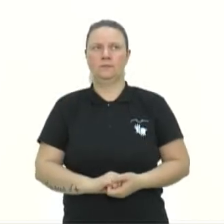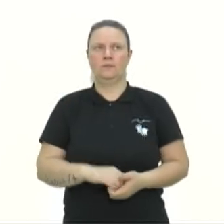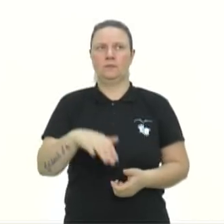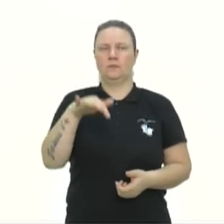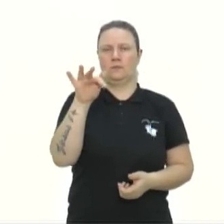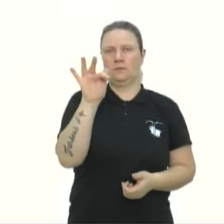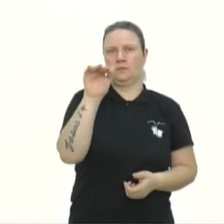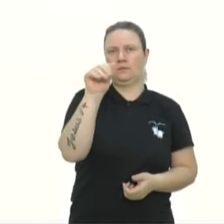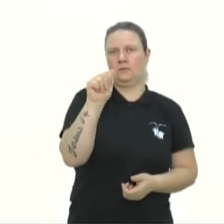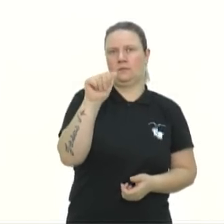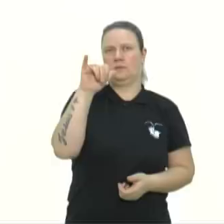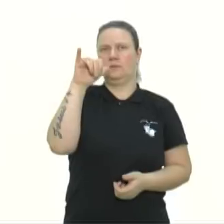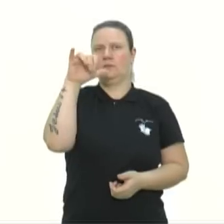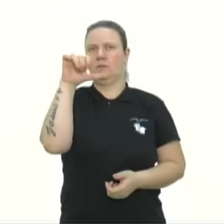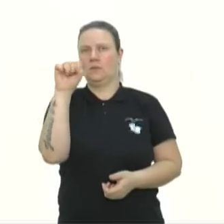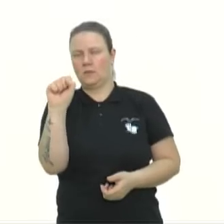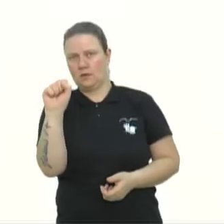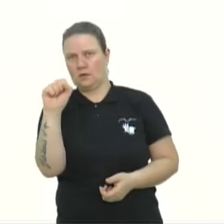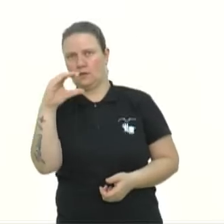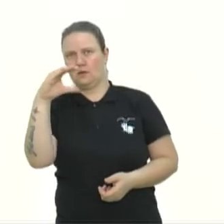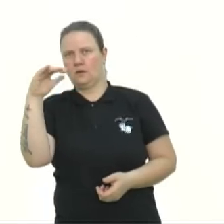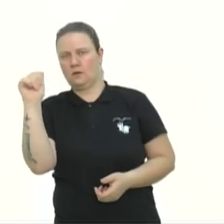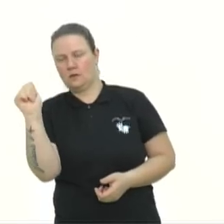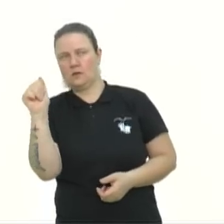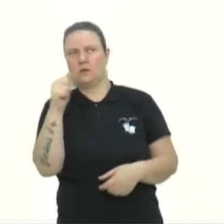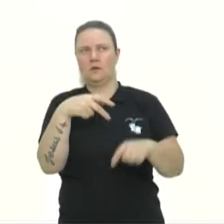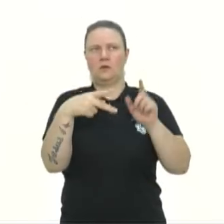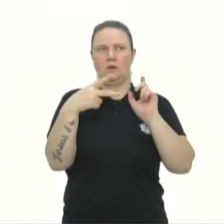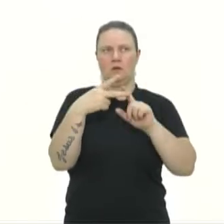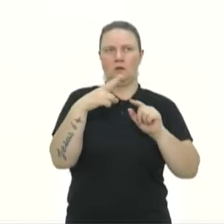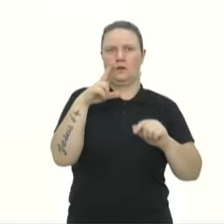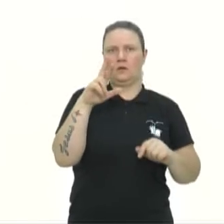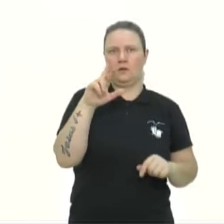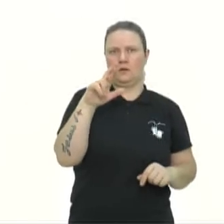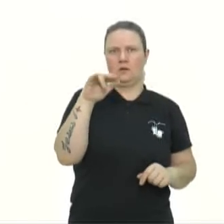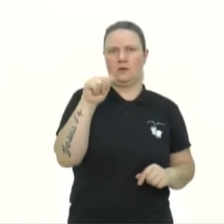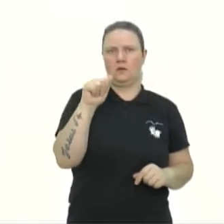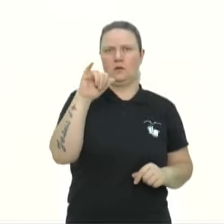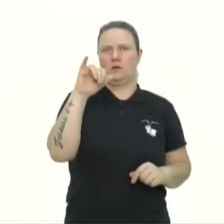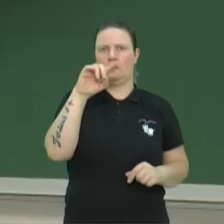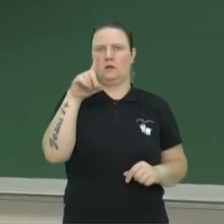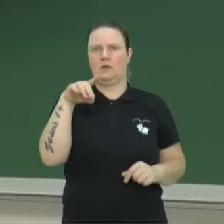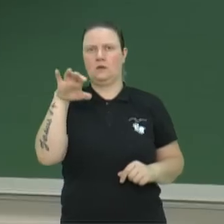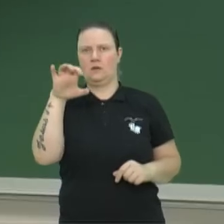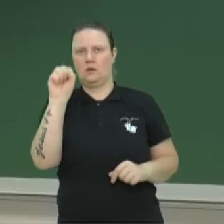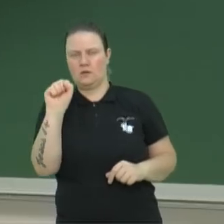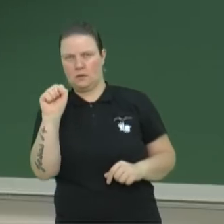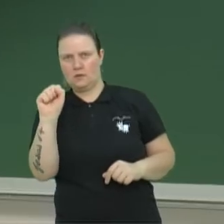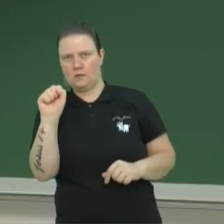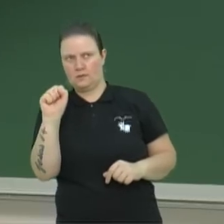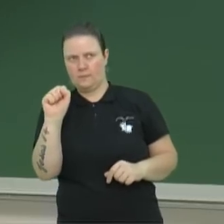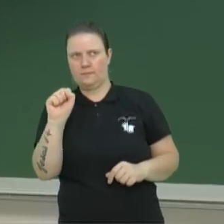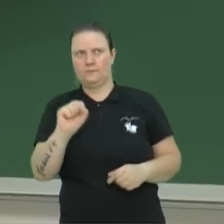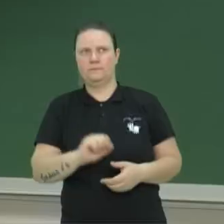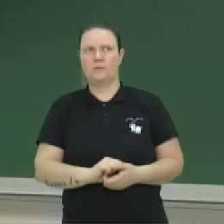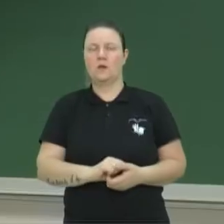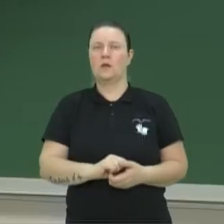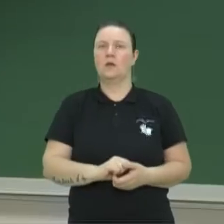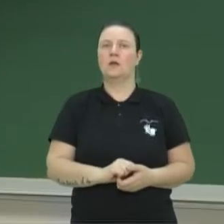Faísca e raízes. Então, isso é bem legal. Divisão silábica, faísca,